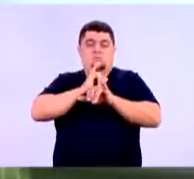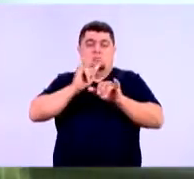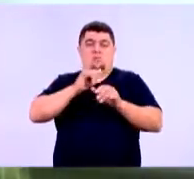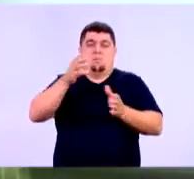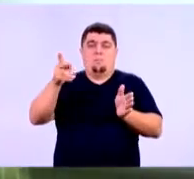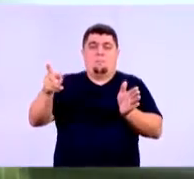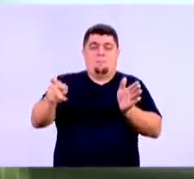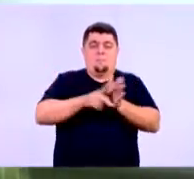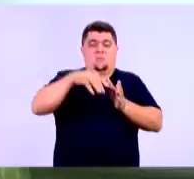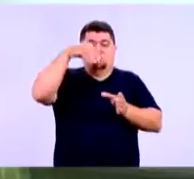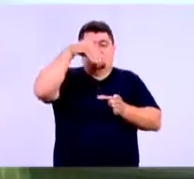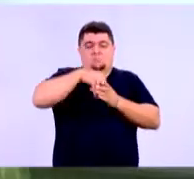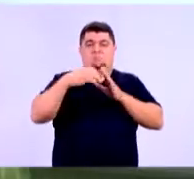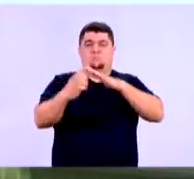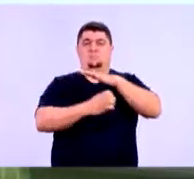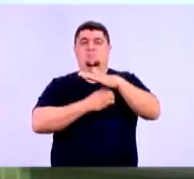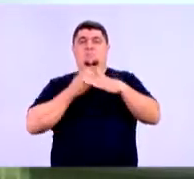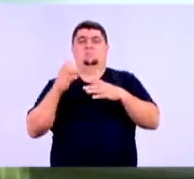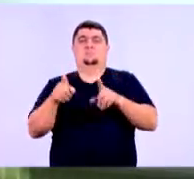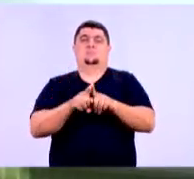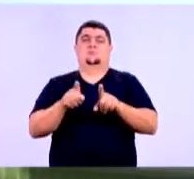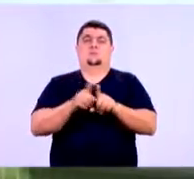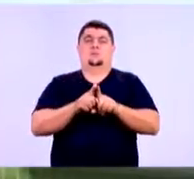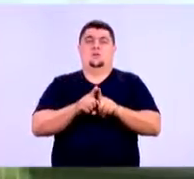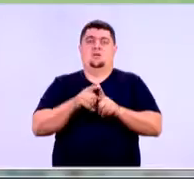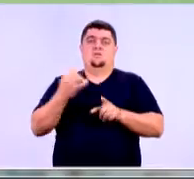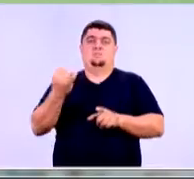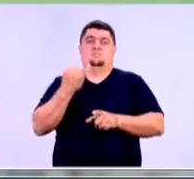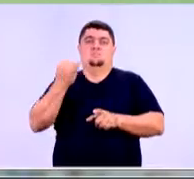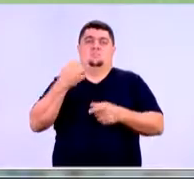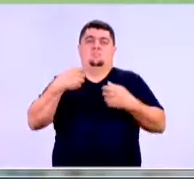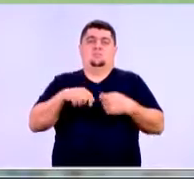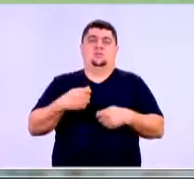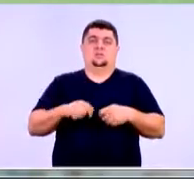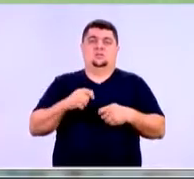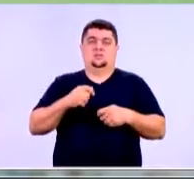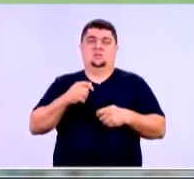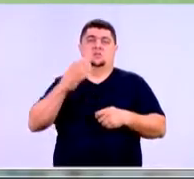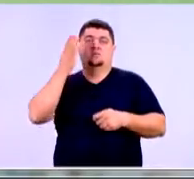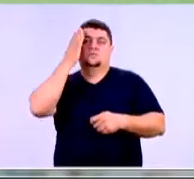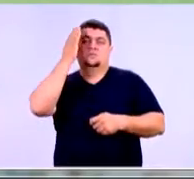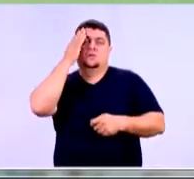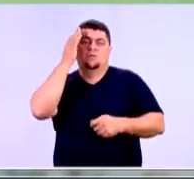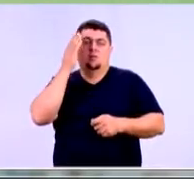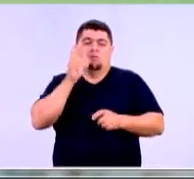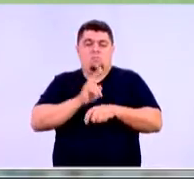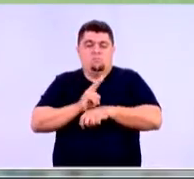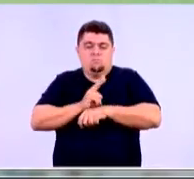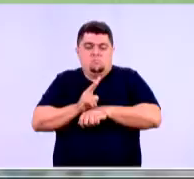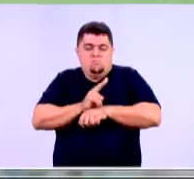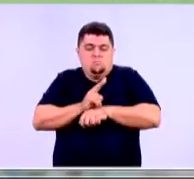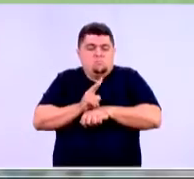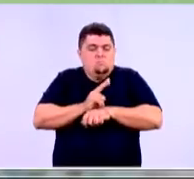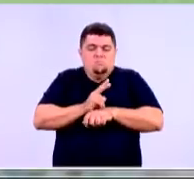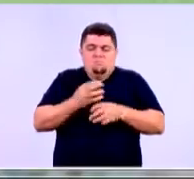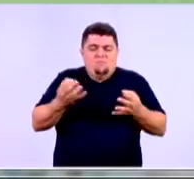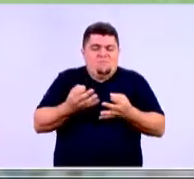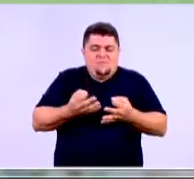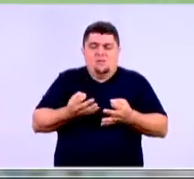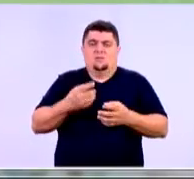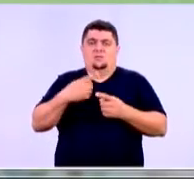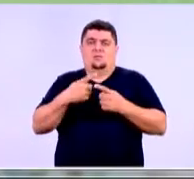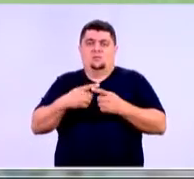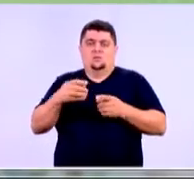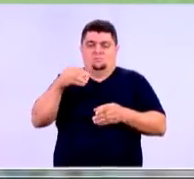empresa e por isso se faz necessário haver boas práticas de controle. Esses controles são